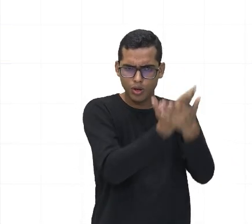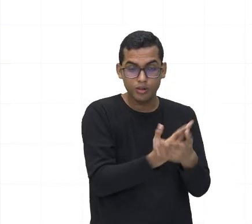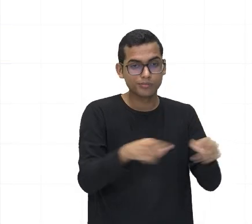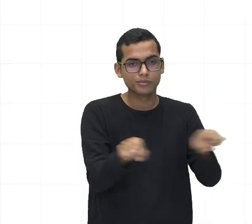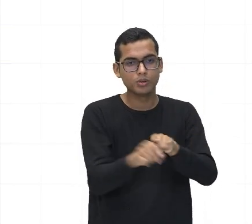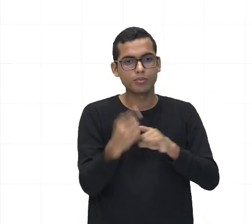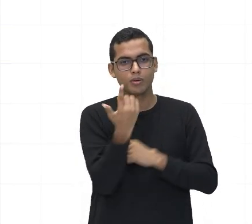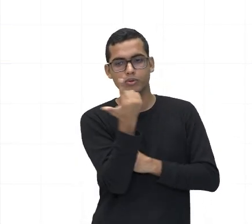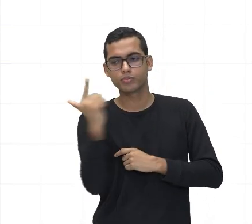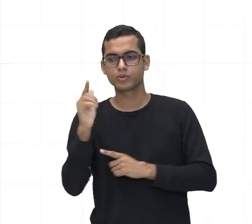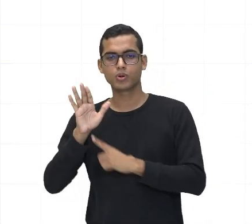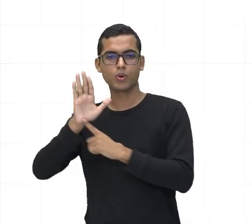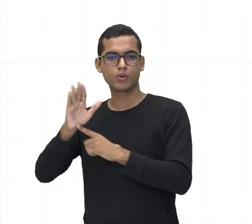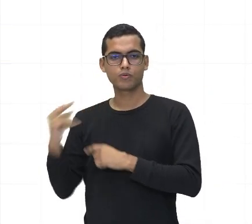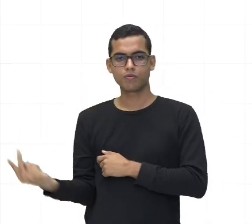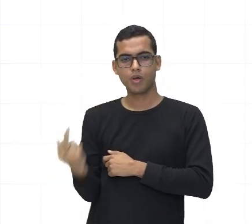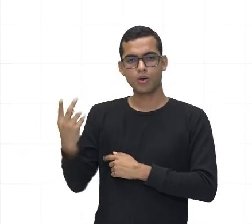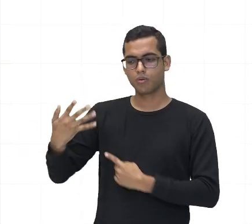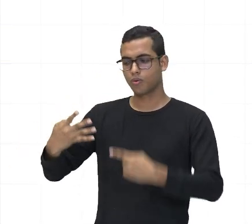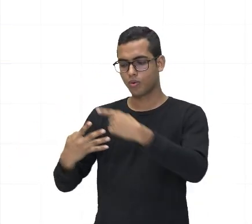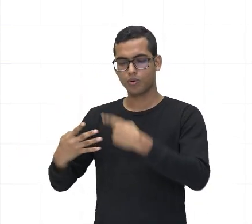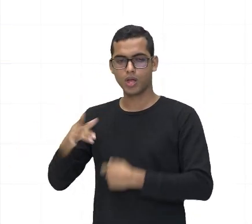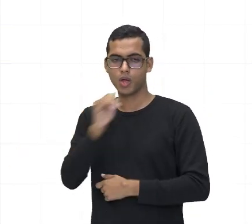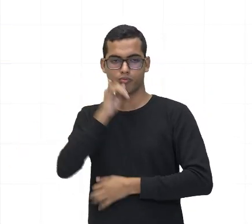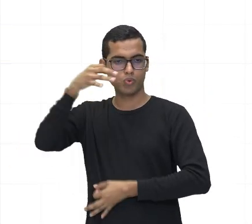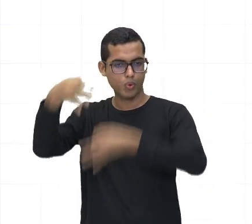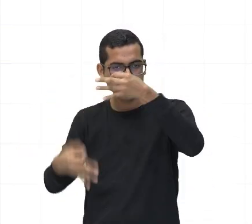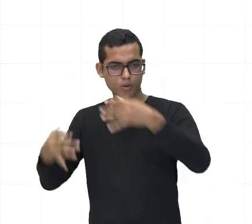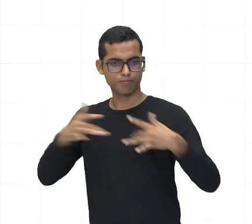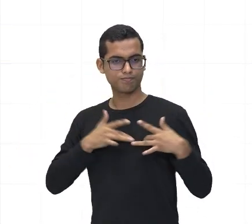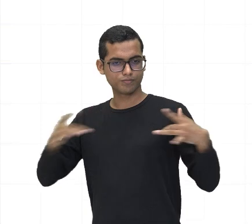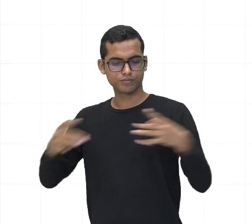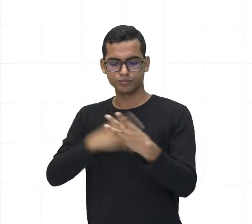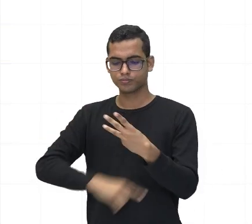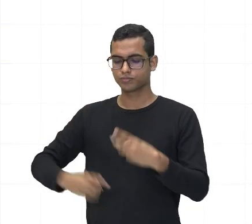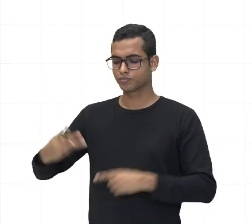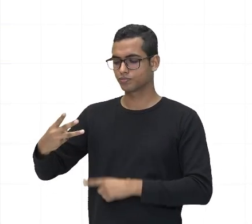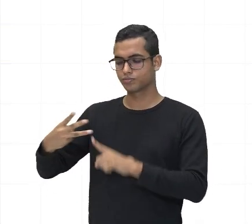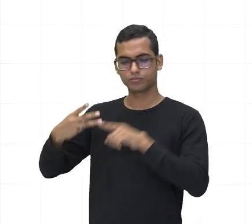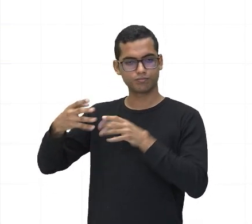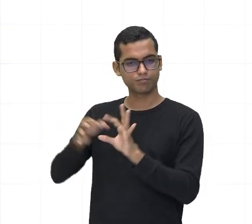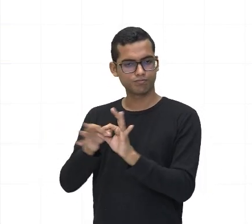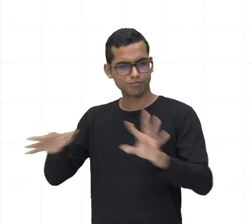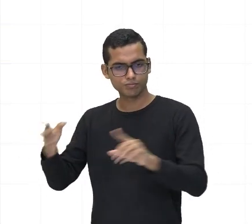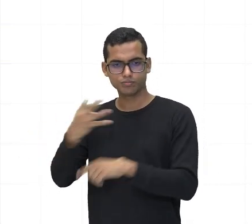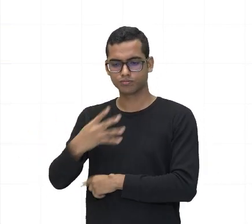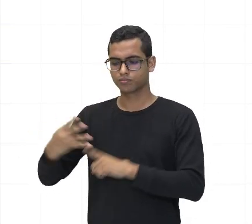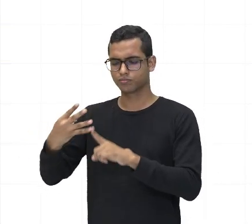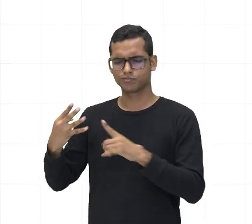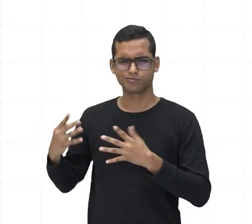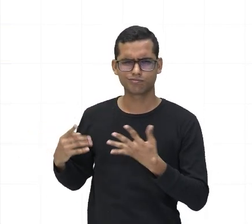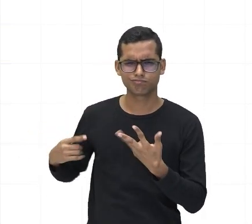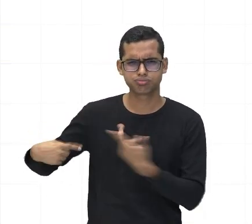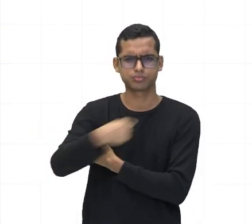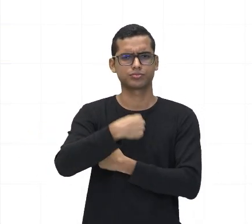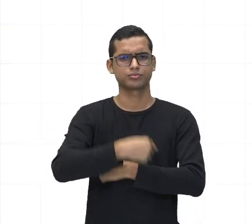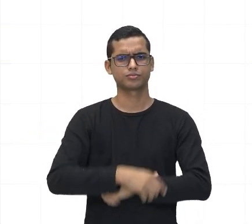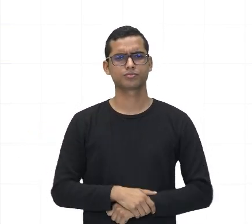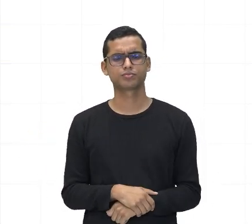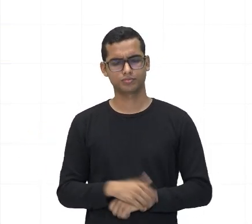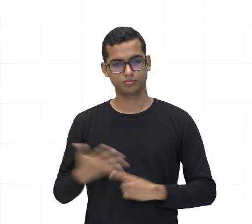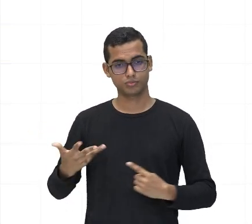outros valores. Por exemplo, a justiça, a solidariedade, a liberdade, muitos outros.